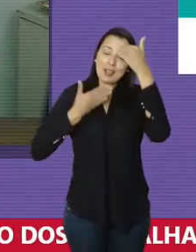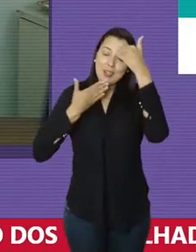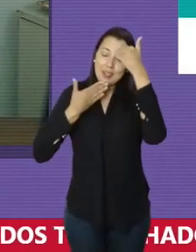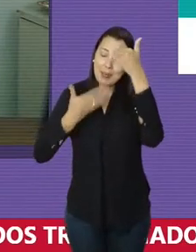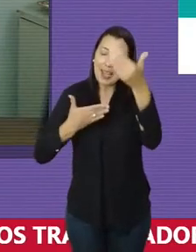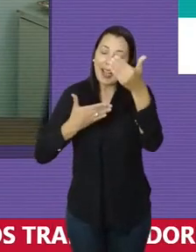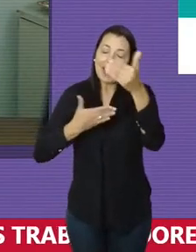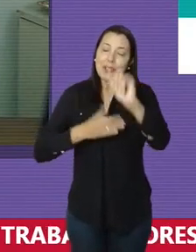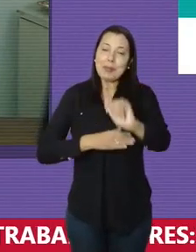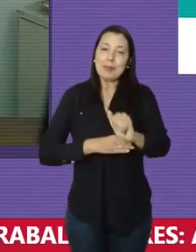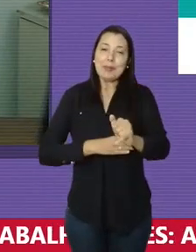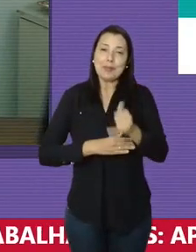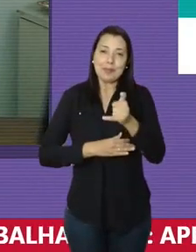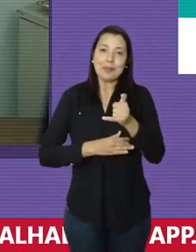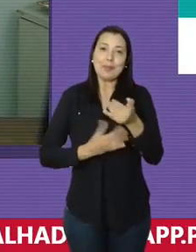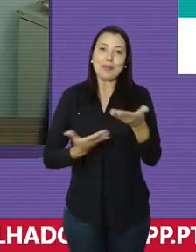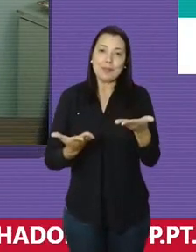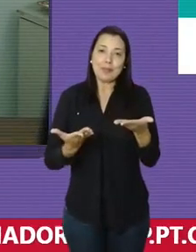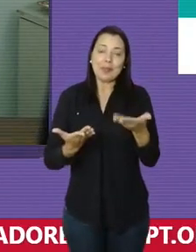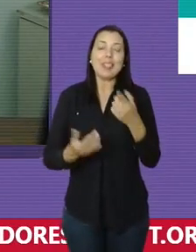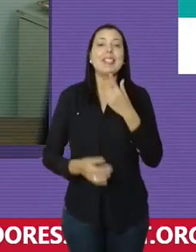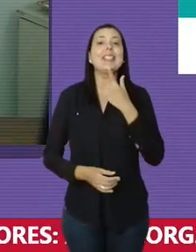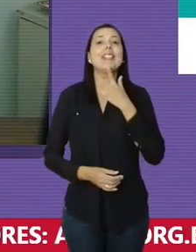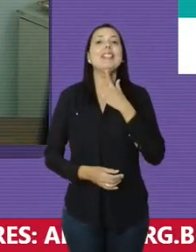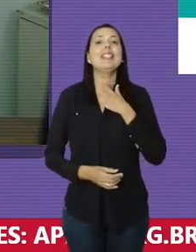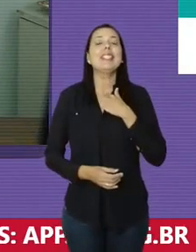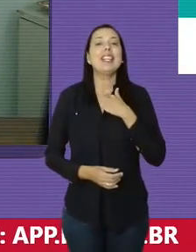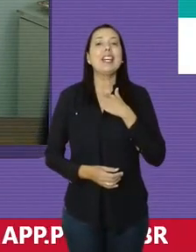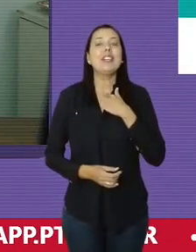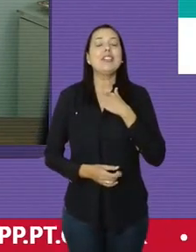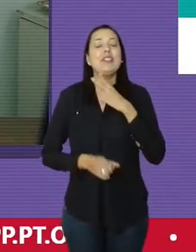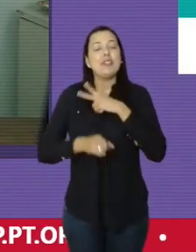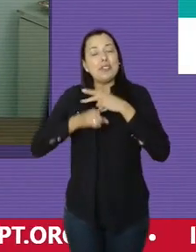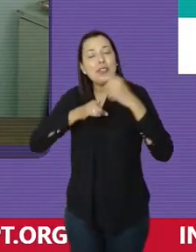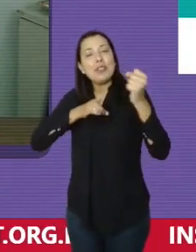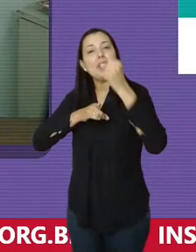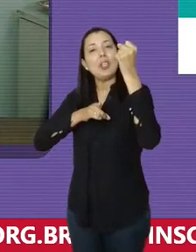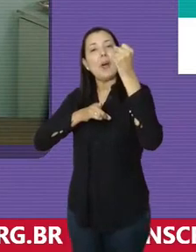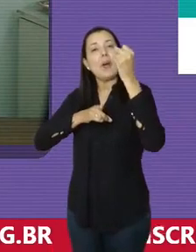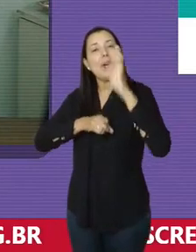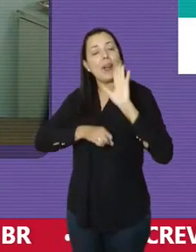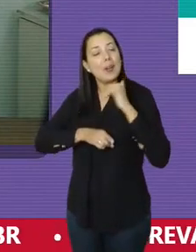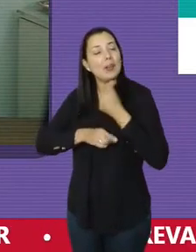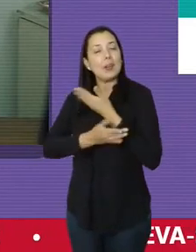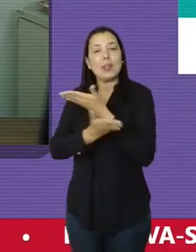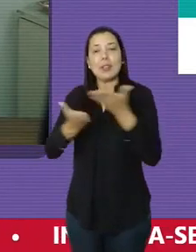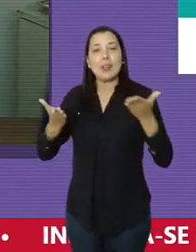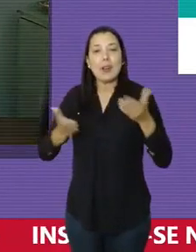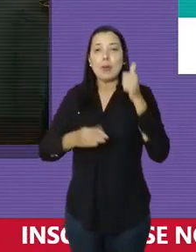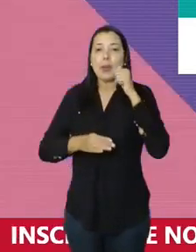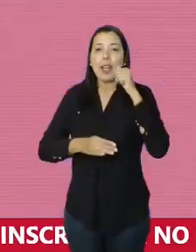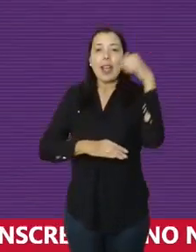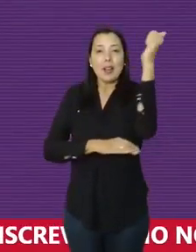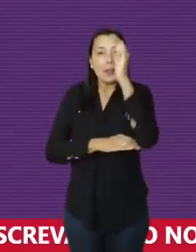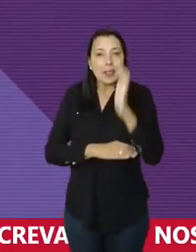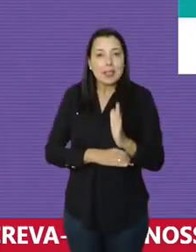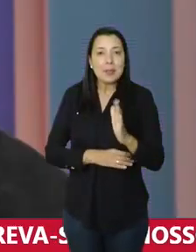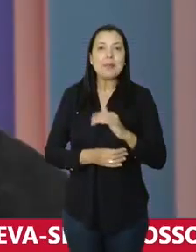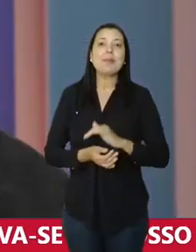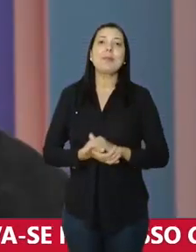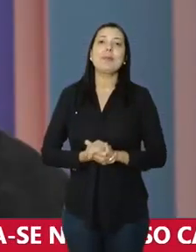obrigada pela oportunidade. Desejo muitas vitórias a todas nós, mulheres brasileiras.